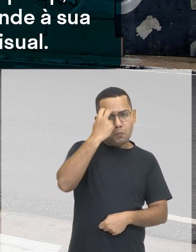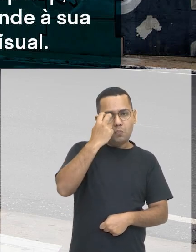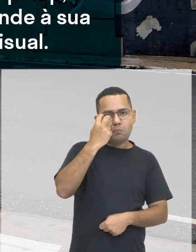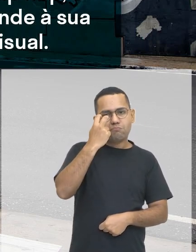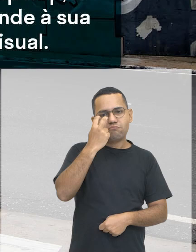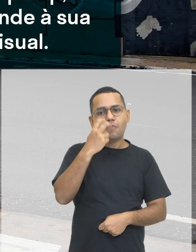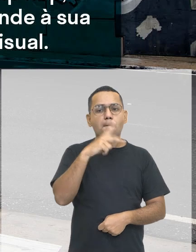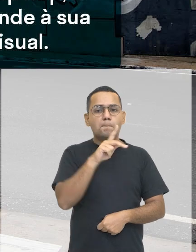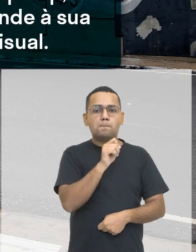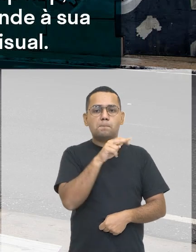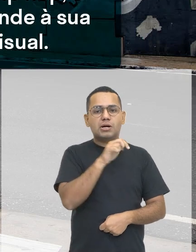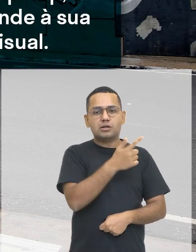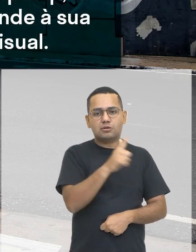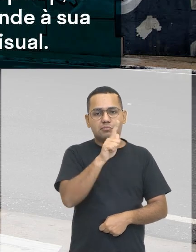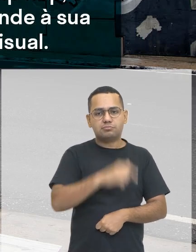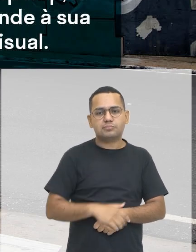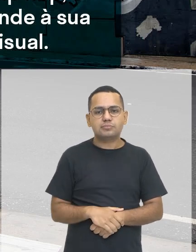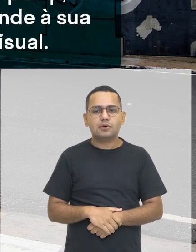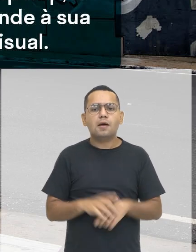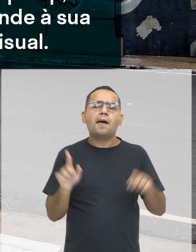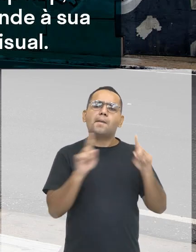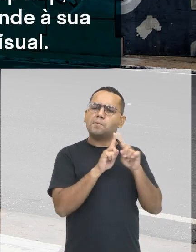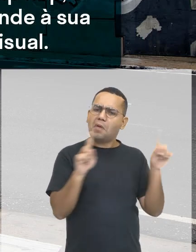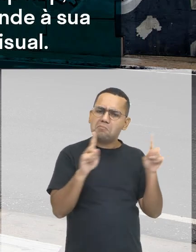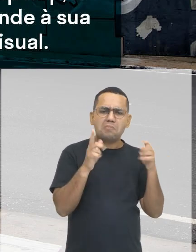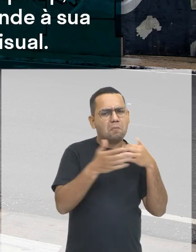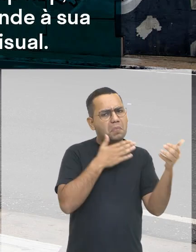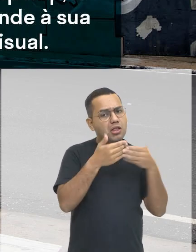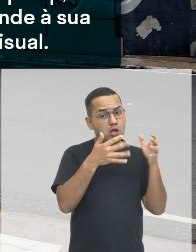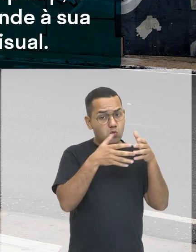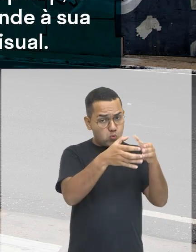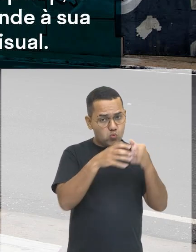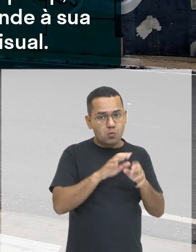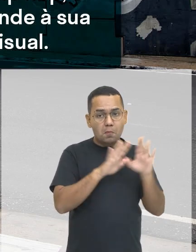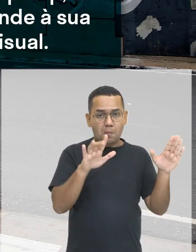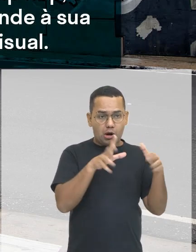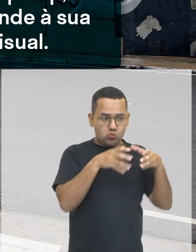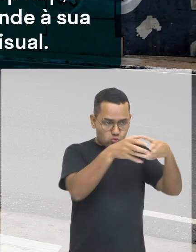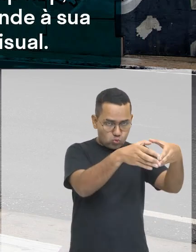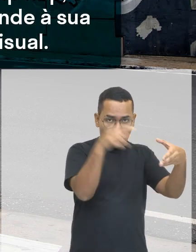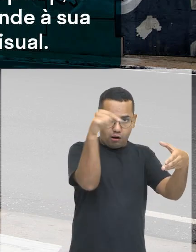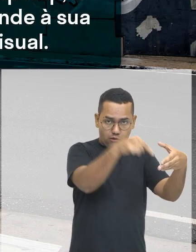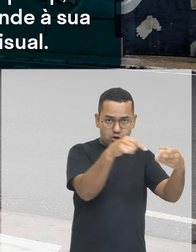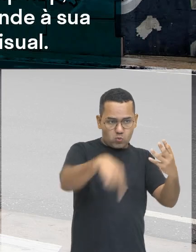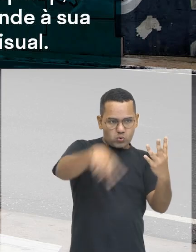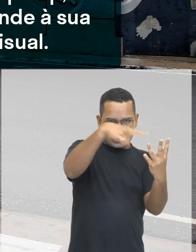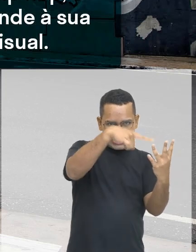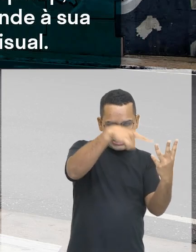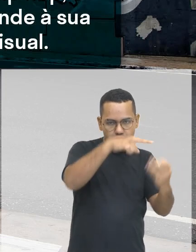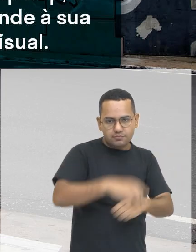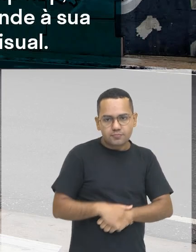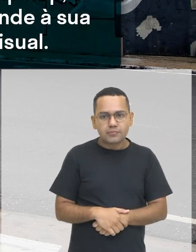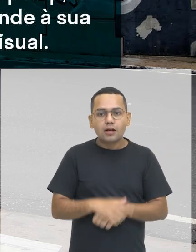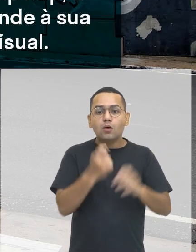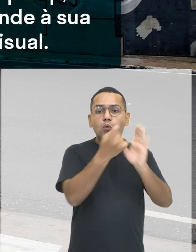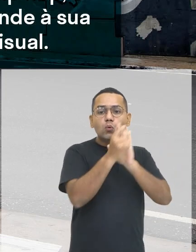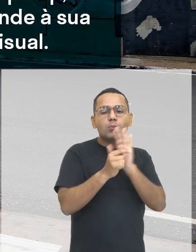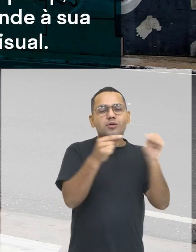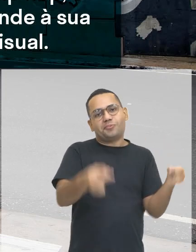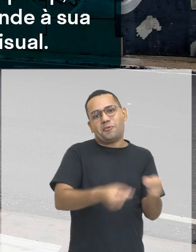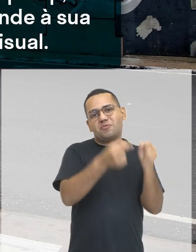outras. Independente de qualquer movimento, no movimento hip hop, o grafite corresponde à